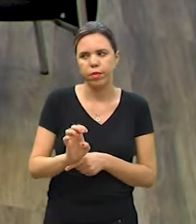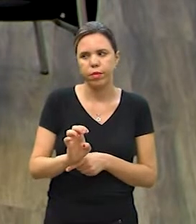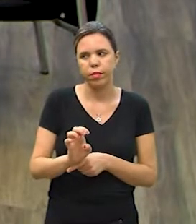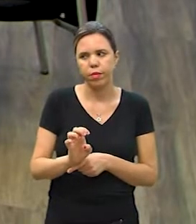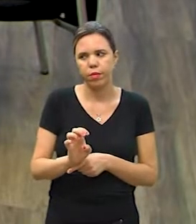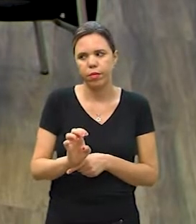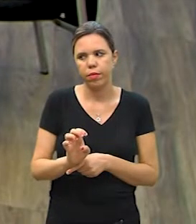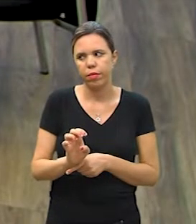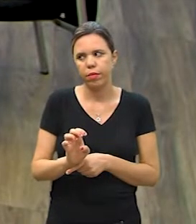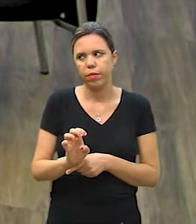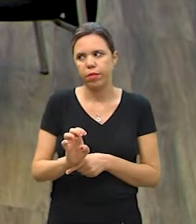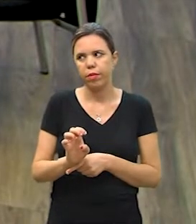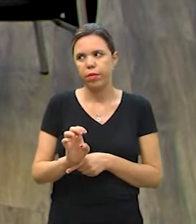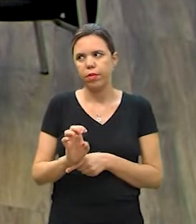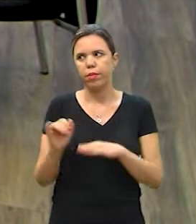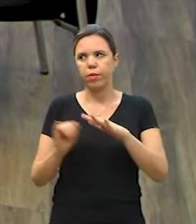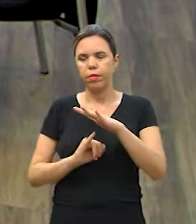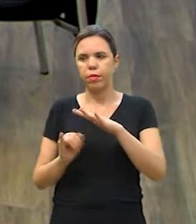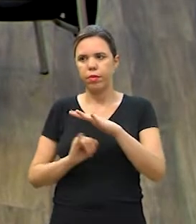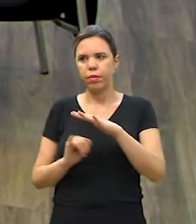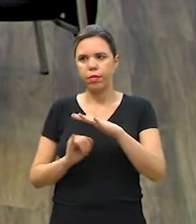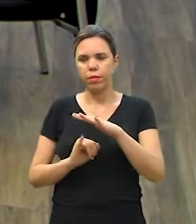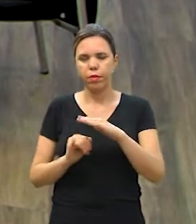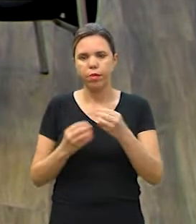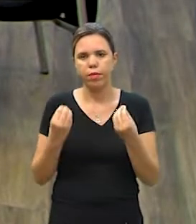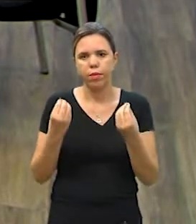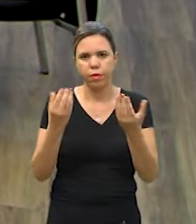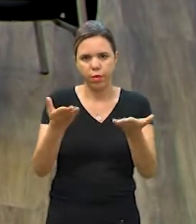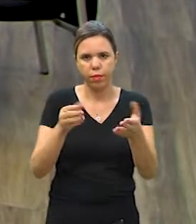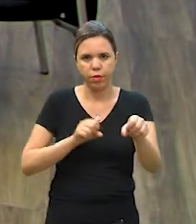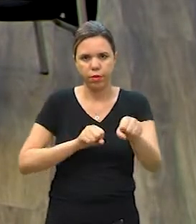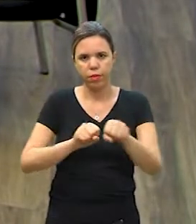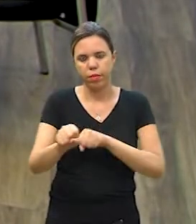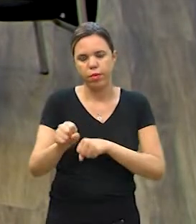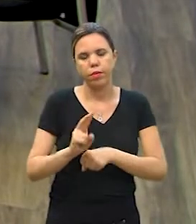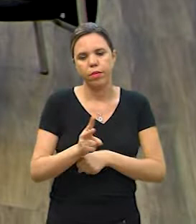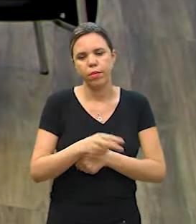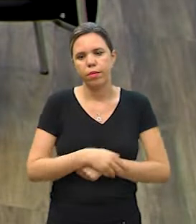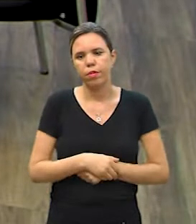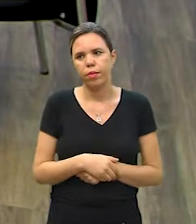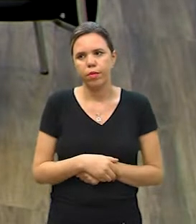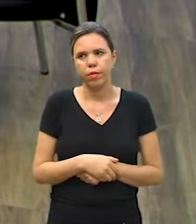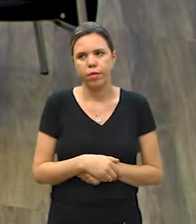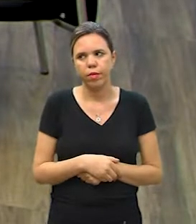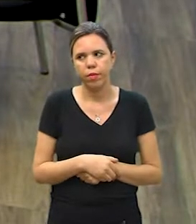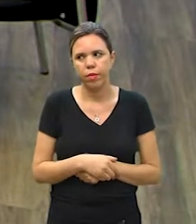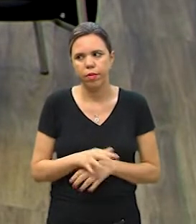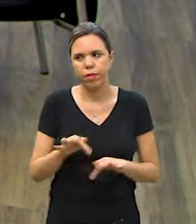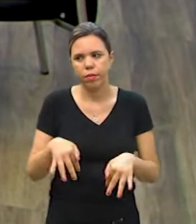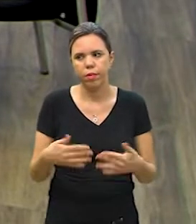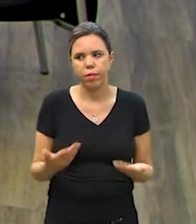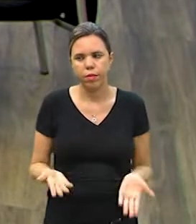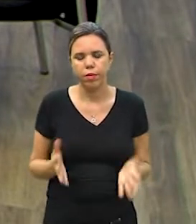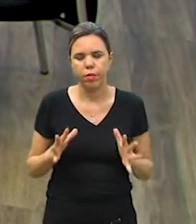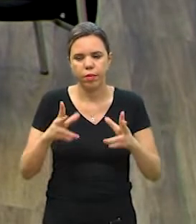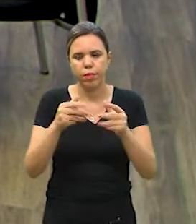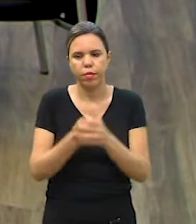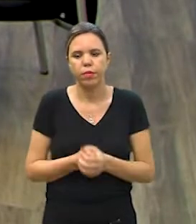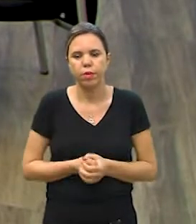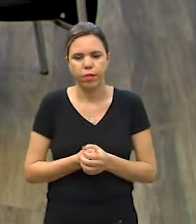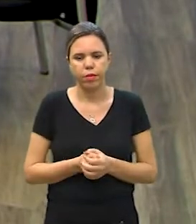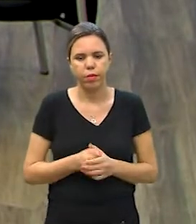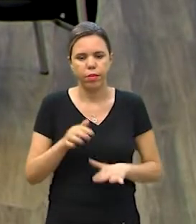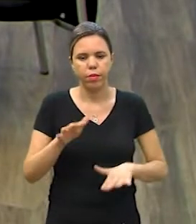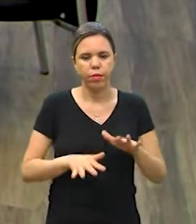Estado, a instituição oferece essa formação continuada, mas acaba ficando